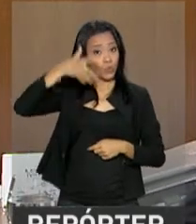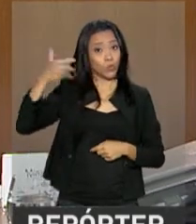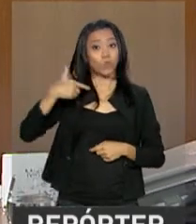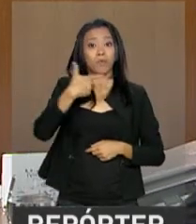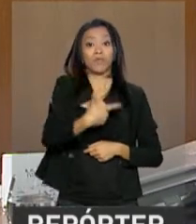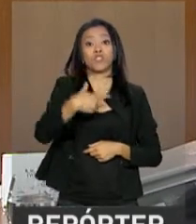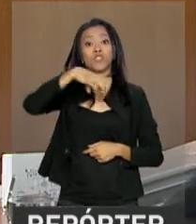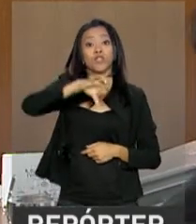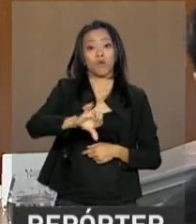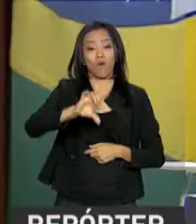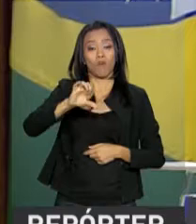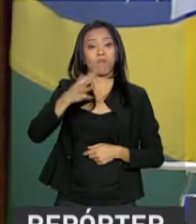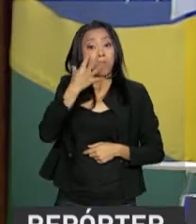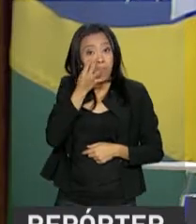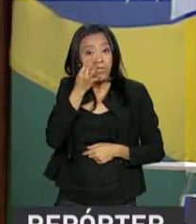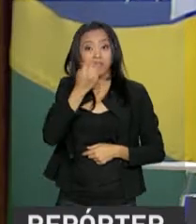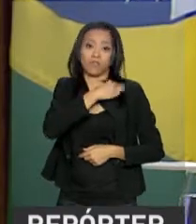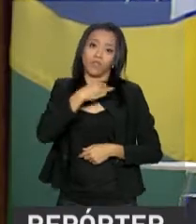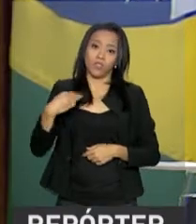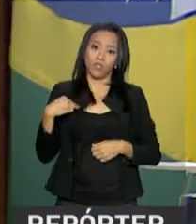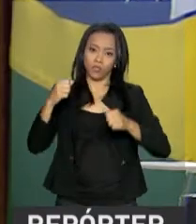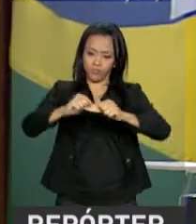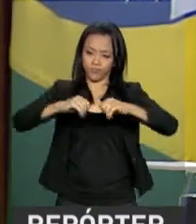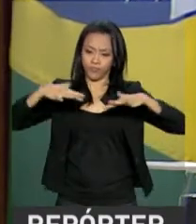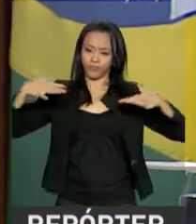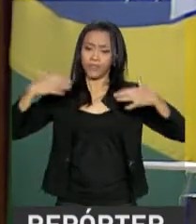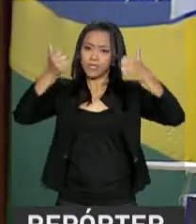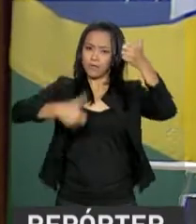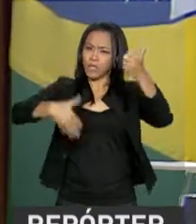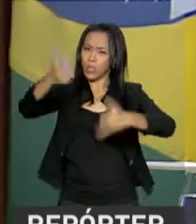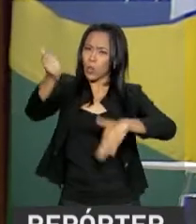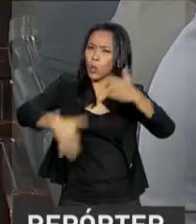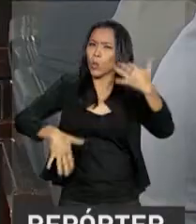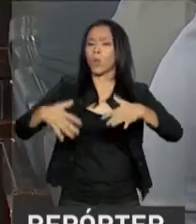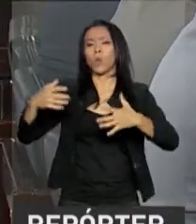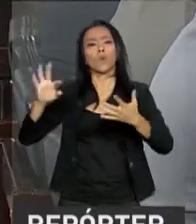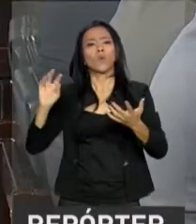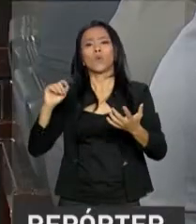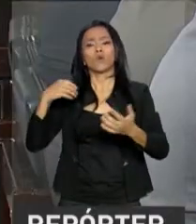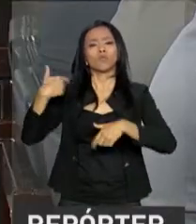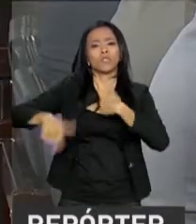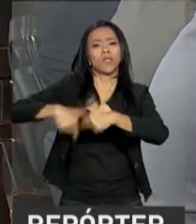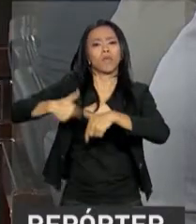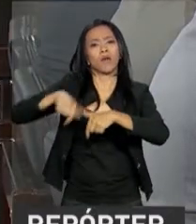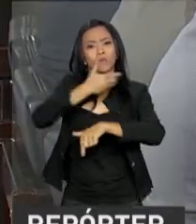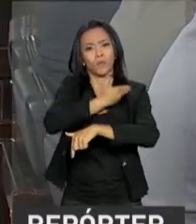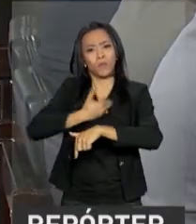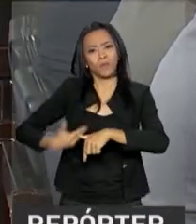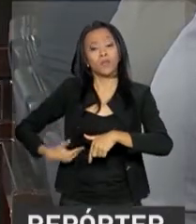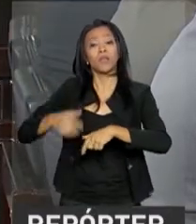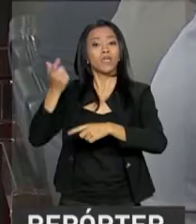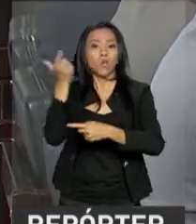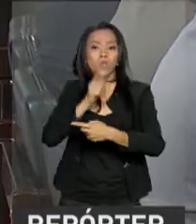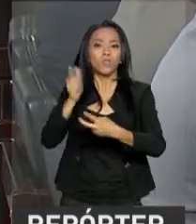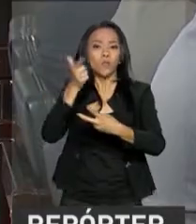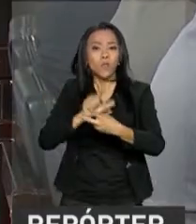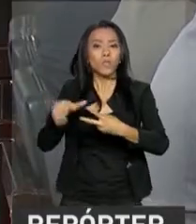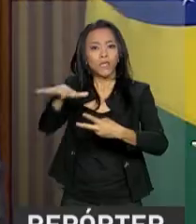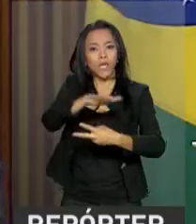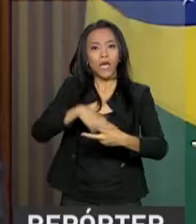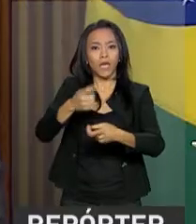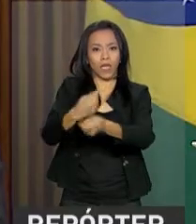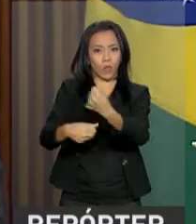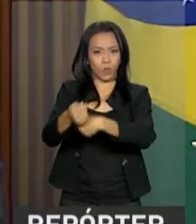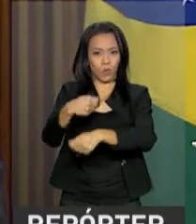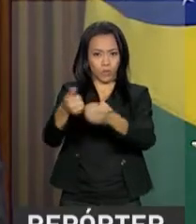ministros presentes tema e listou as ações do governo em diversas áreas e falou sobre os resultados obtidos na área econômica